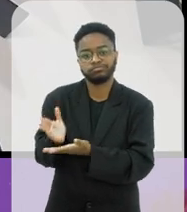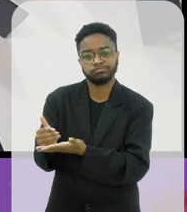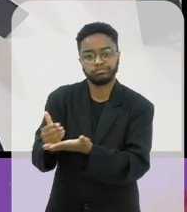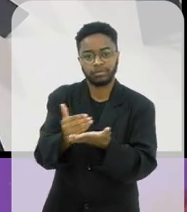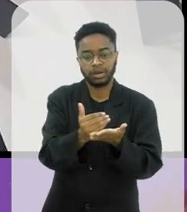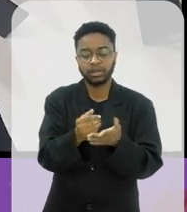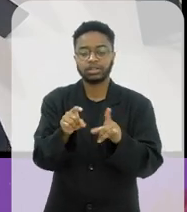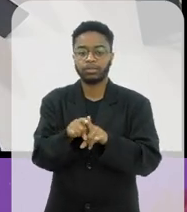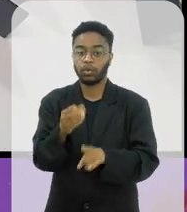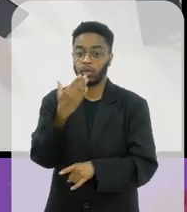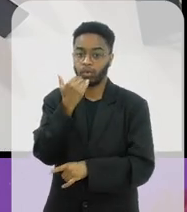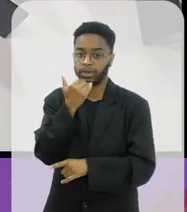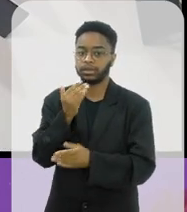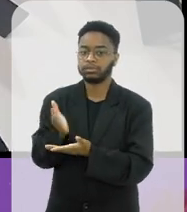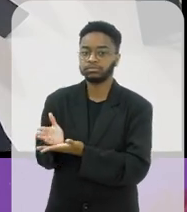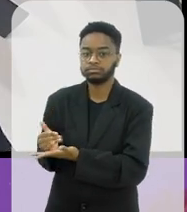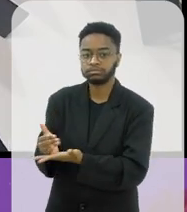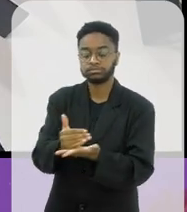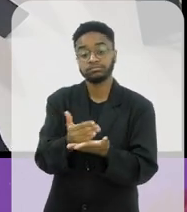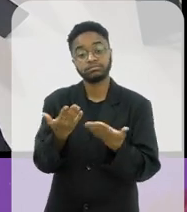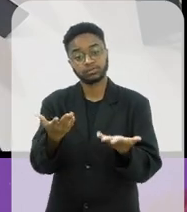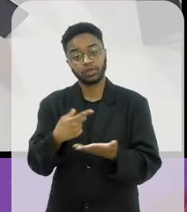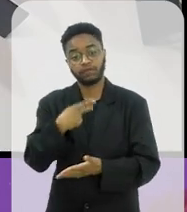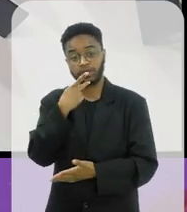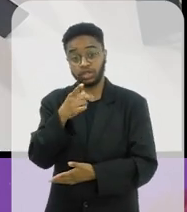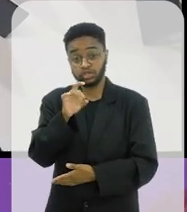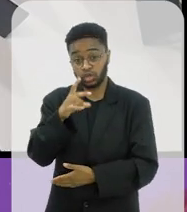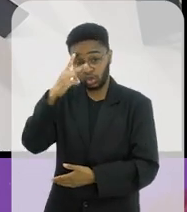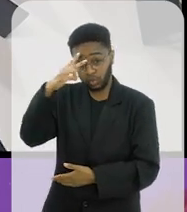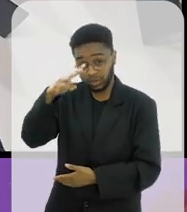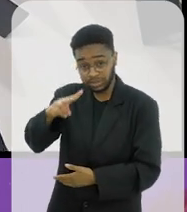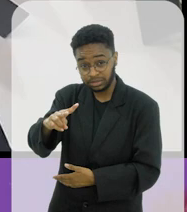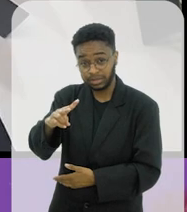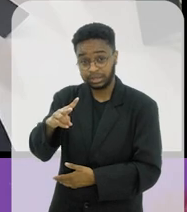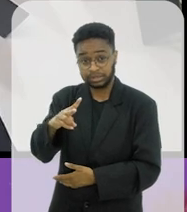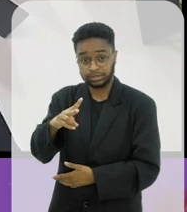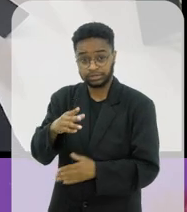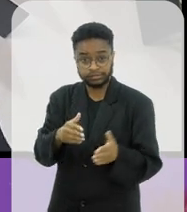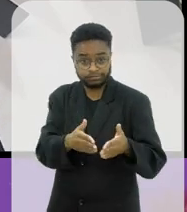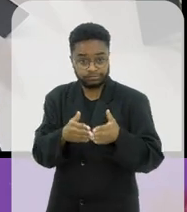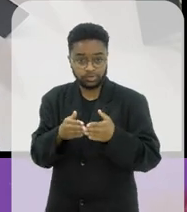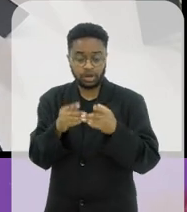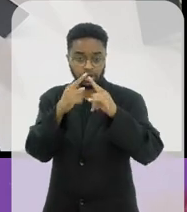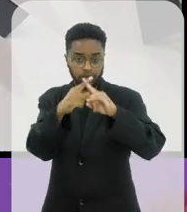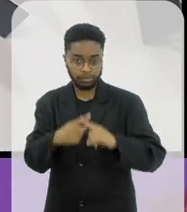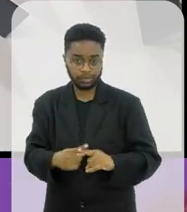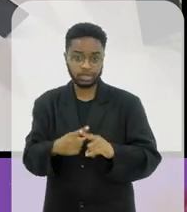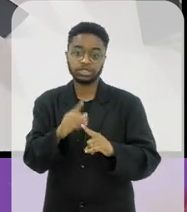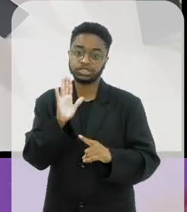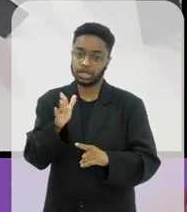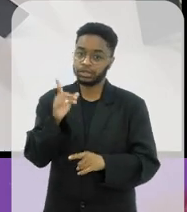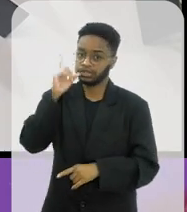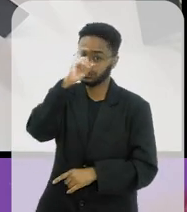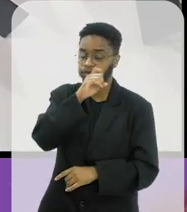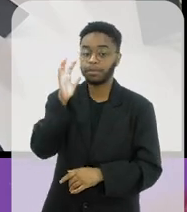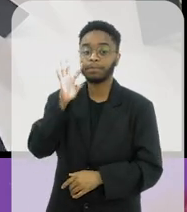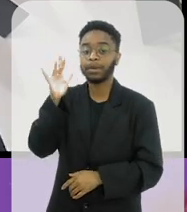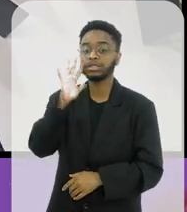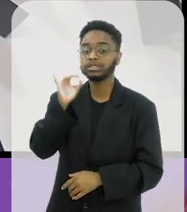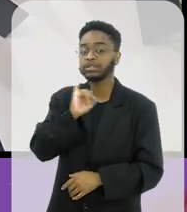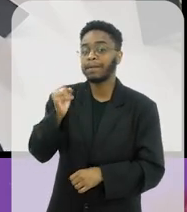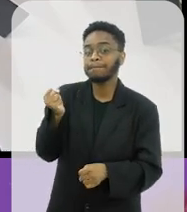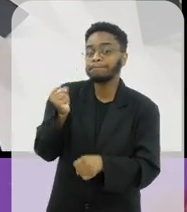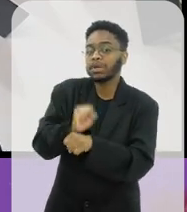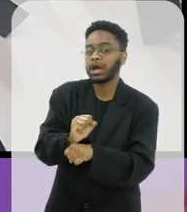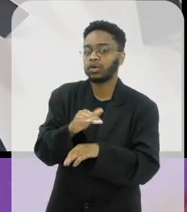e alimentos. Então, por isso que eu digo, apenas duas semanas sem campeonato, nós já estamos passando um sufoco incrível. Imagina um